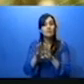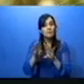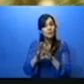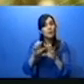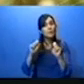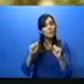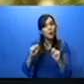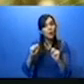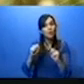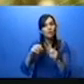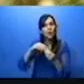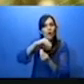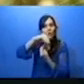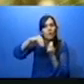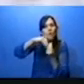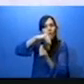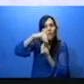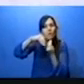ela pode colocar os ovos.